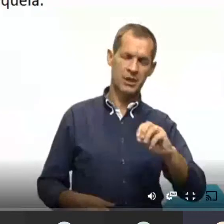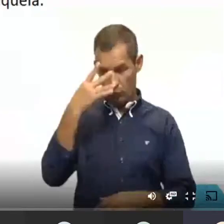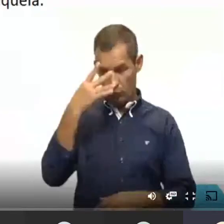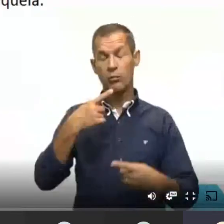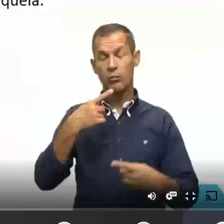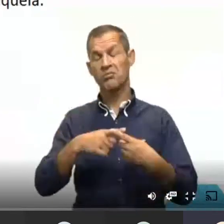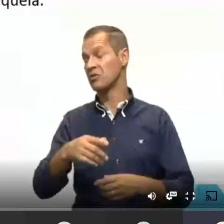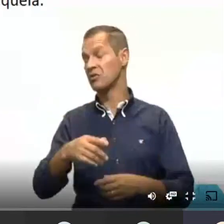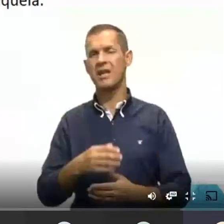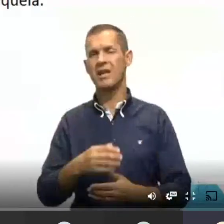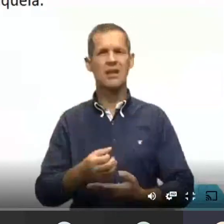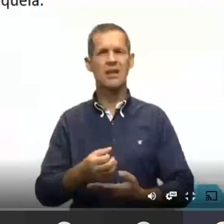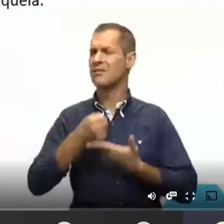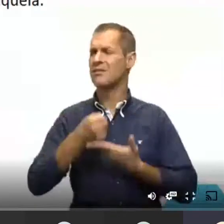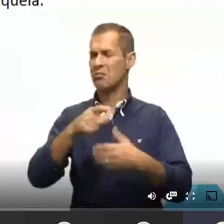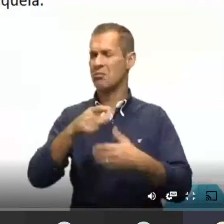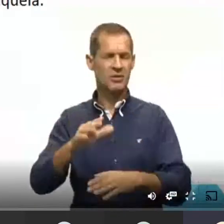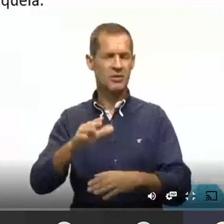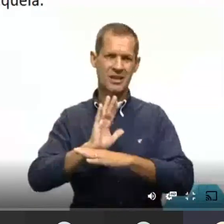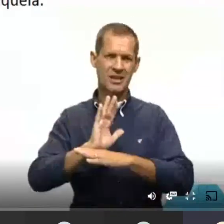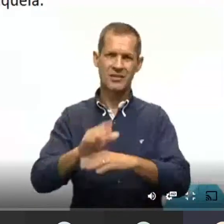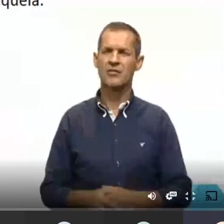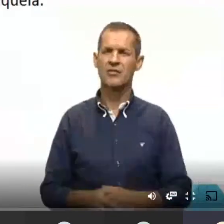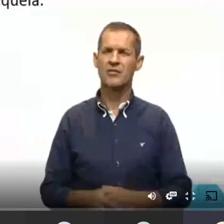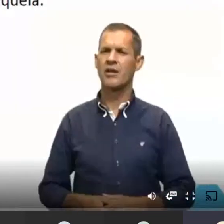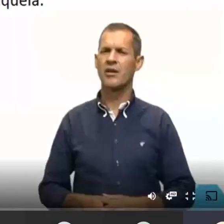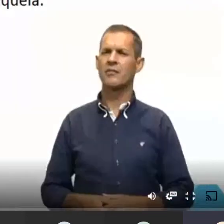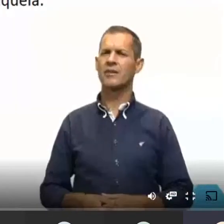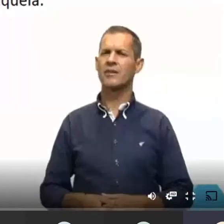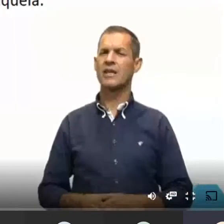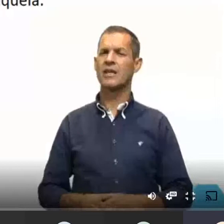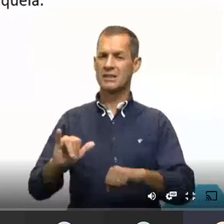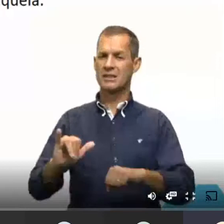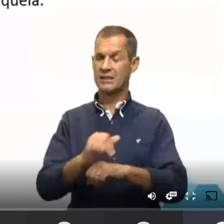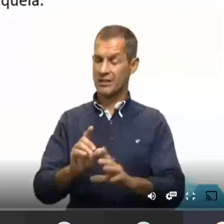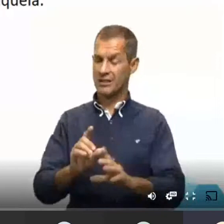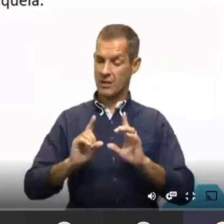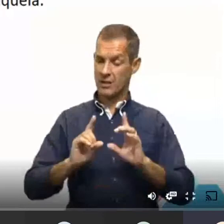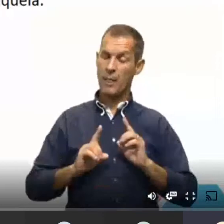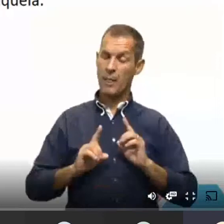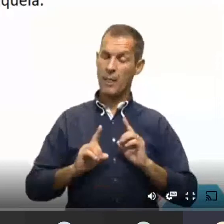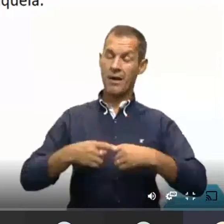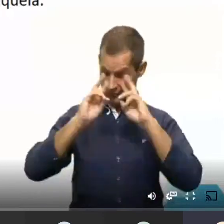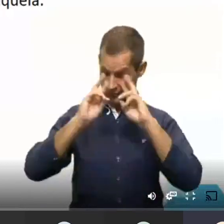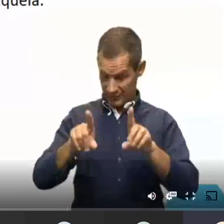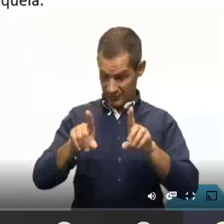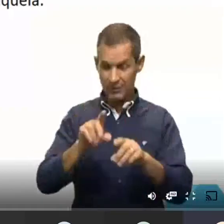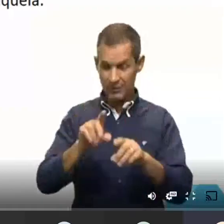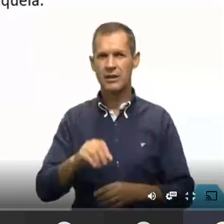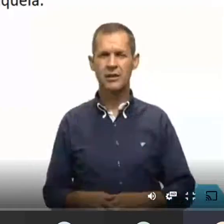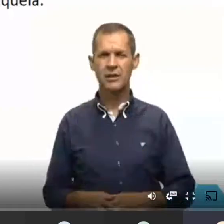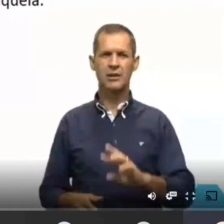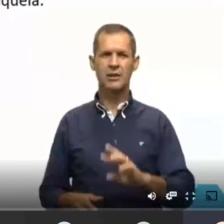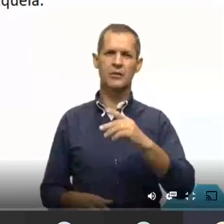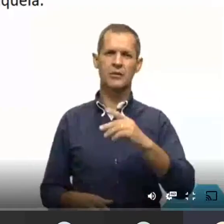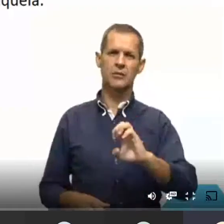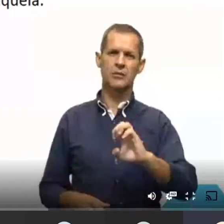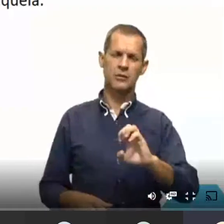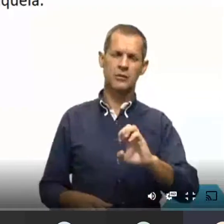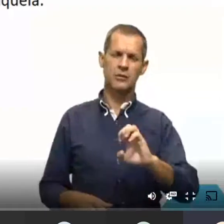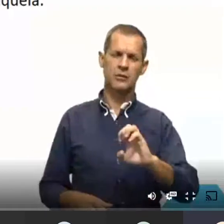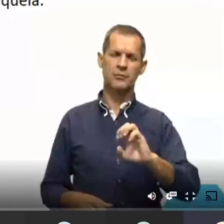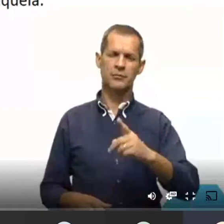parte ciliar, né? Eles não têm mais esse mecanismo de defesa, né? E observe também que no epitélio